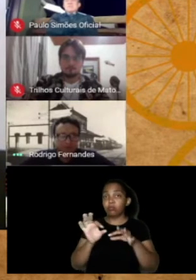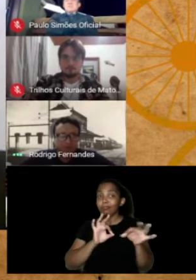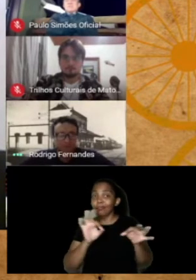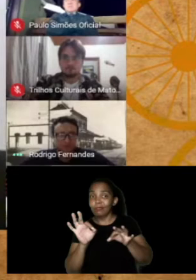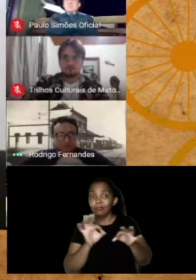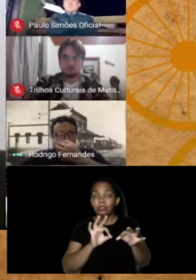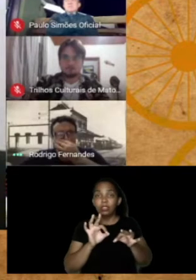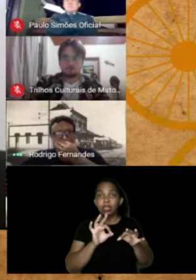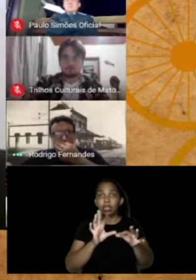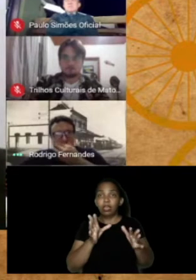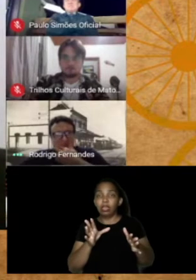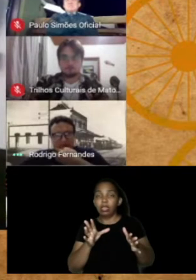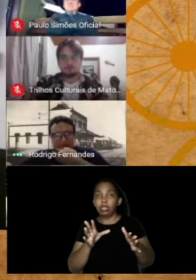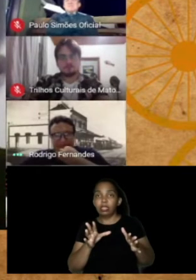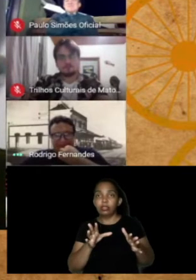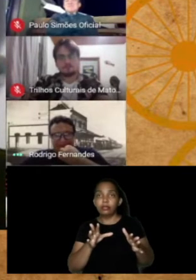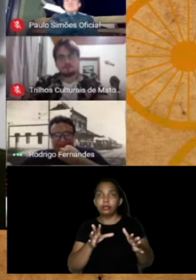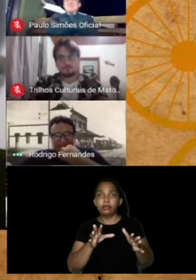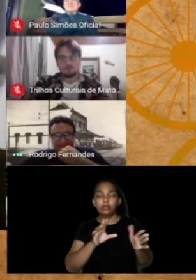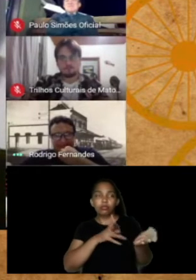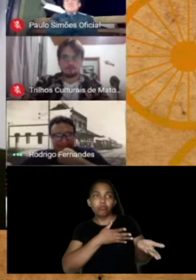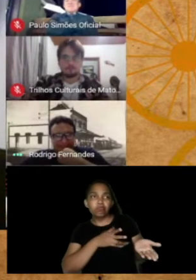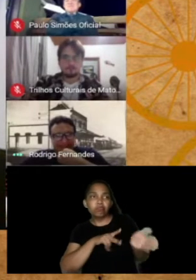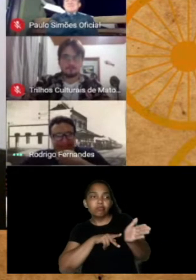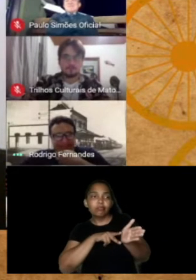turístico e existem algumas coisas.